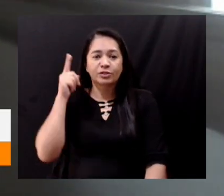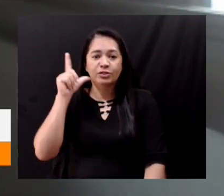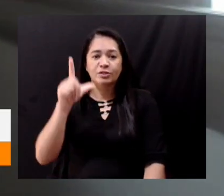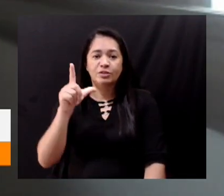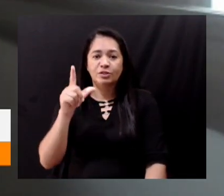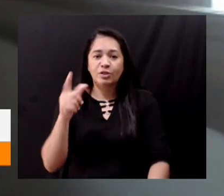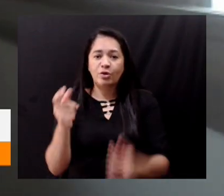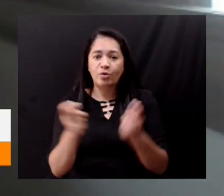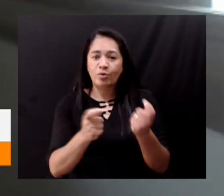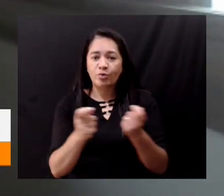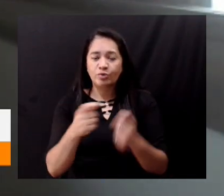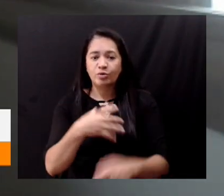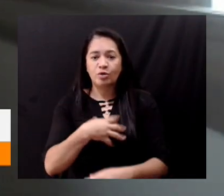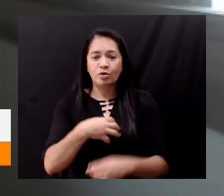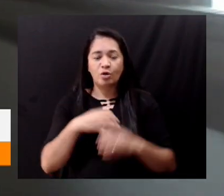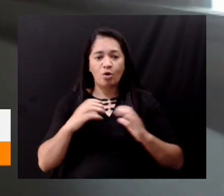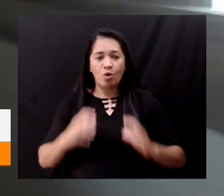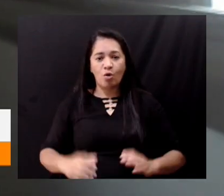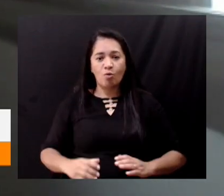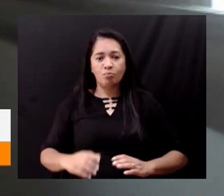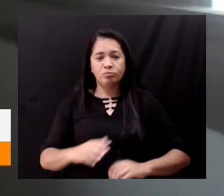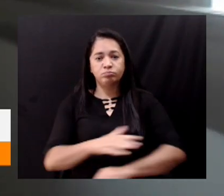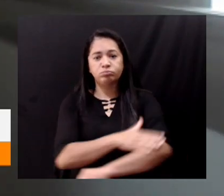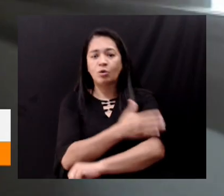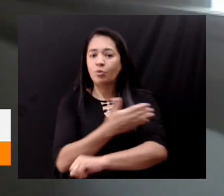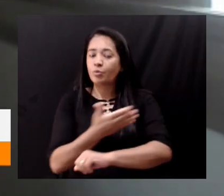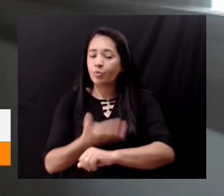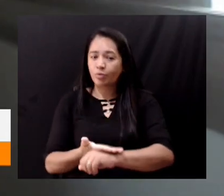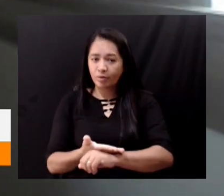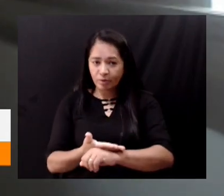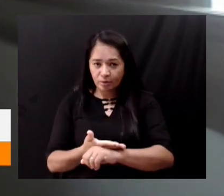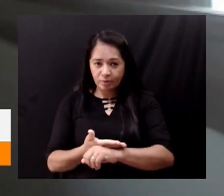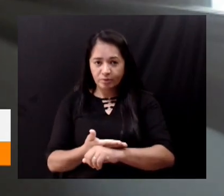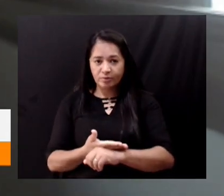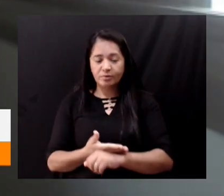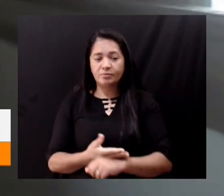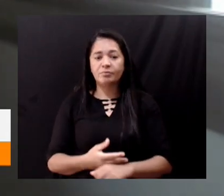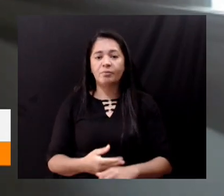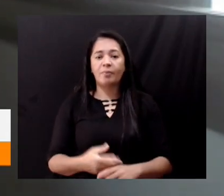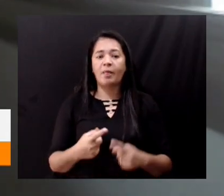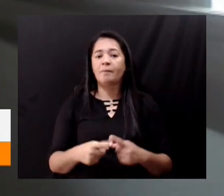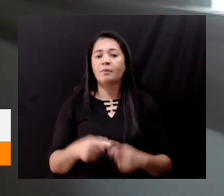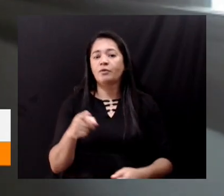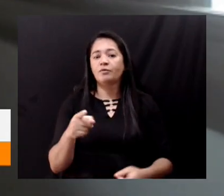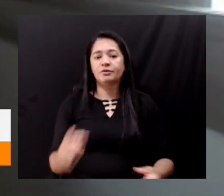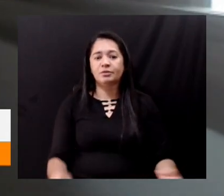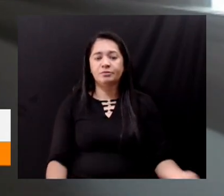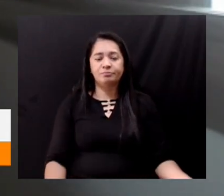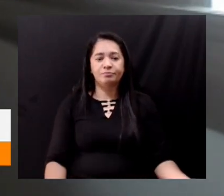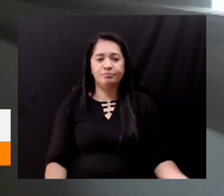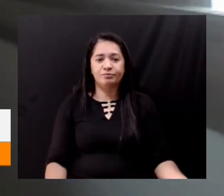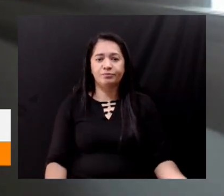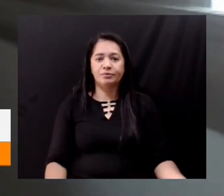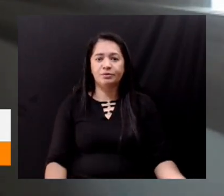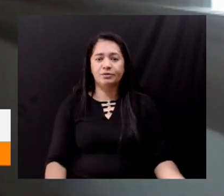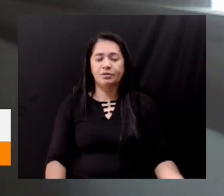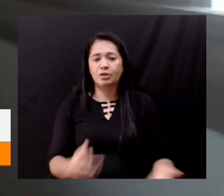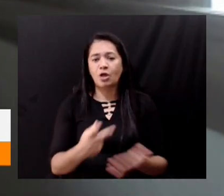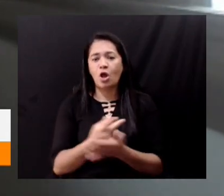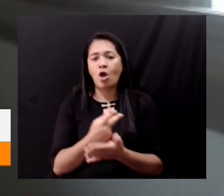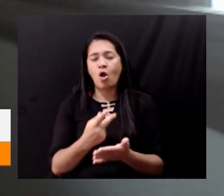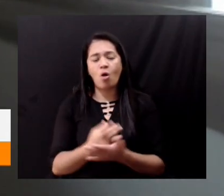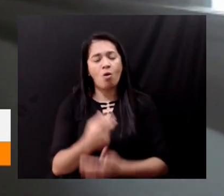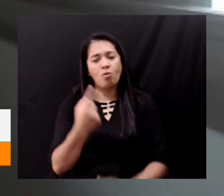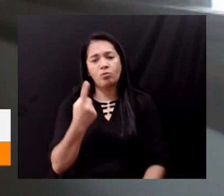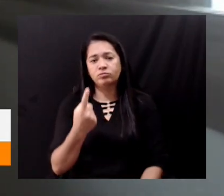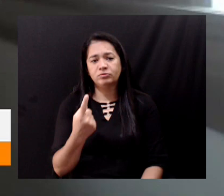durante o dia todo. Não necessariamente porque você teve esse deslize e vai